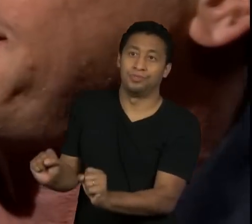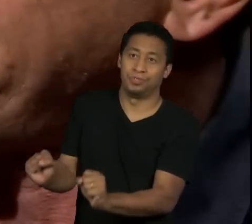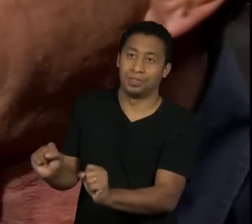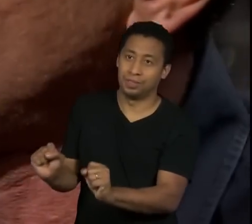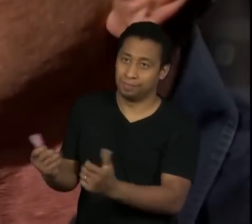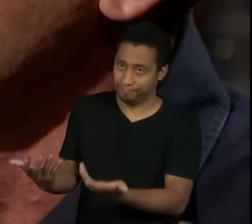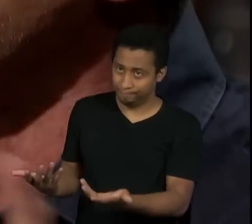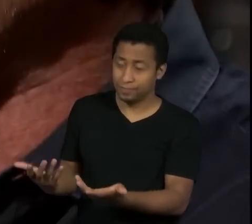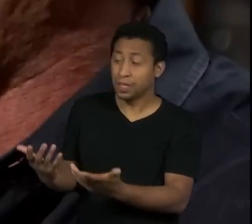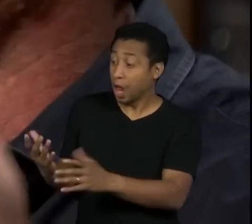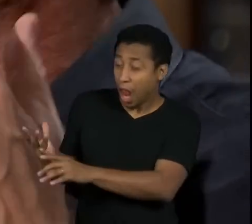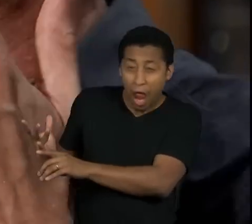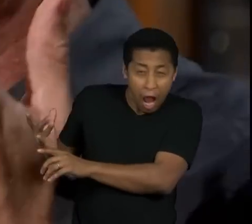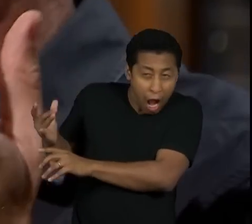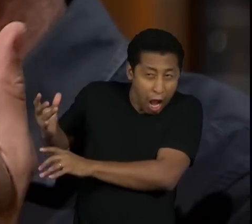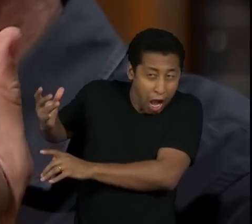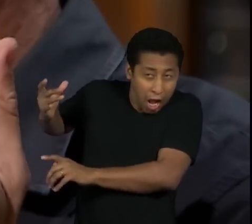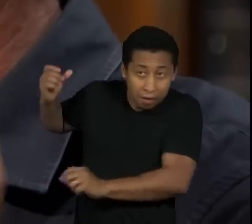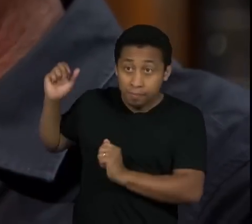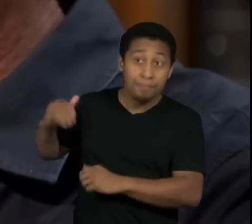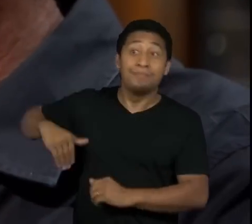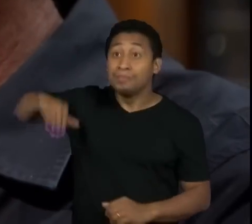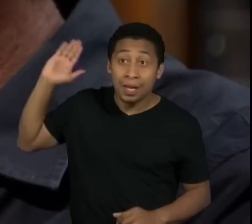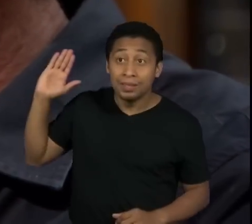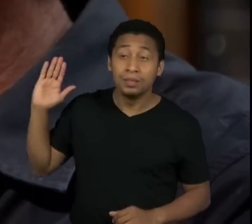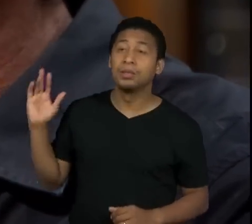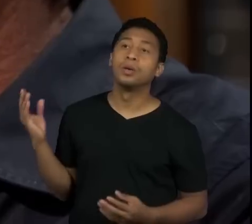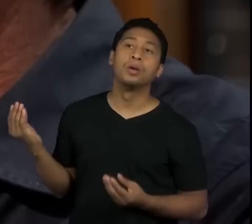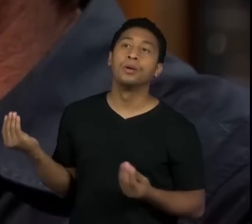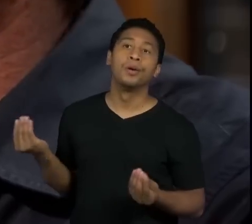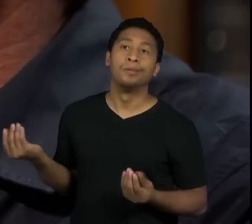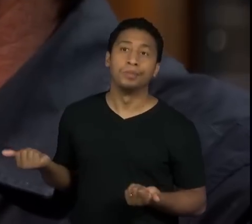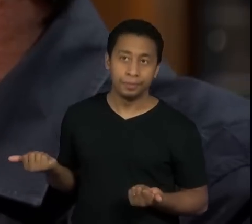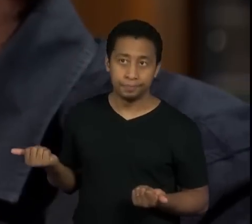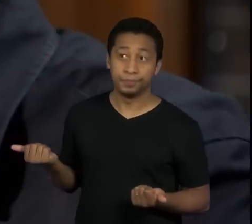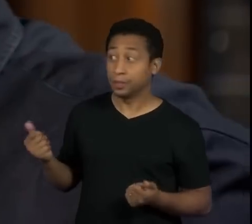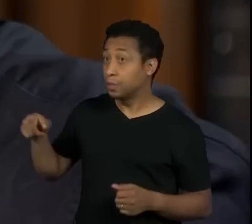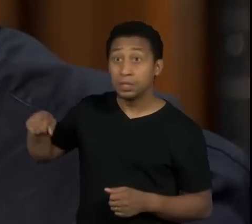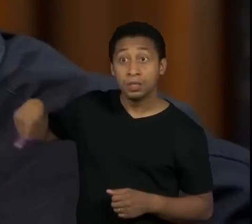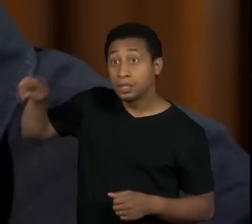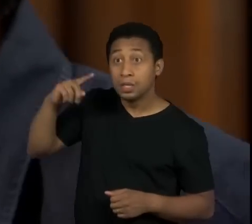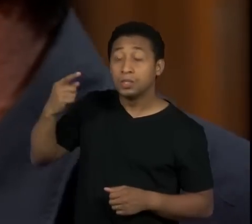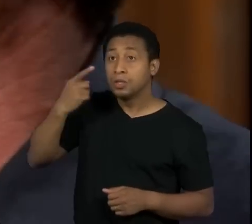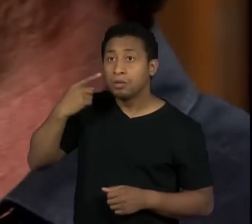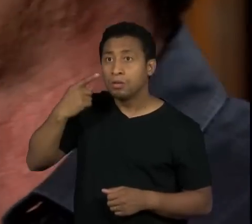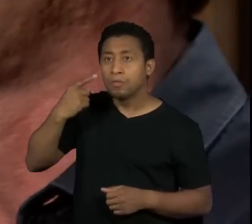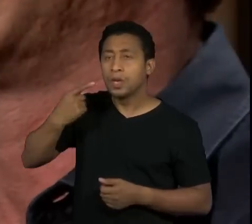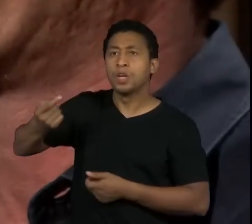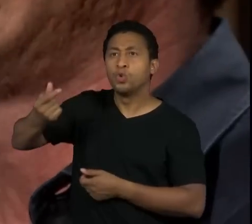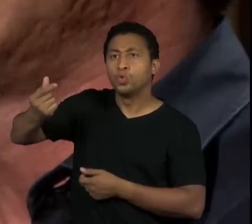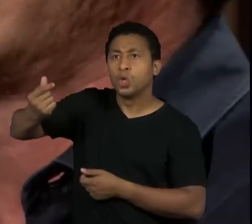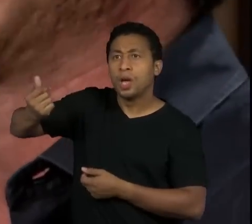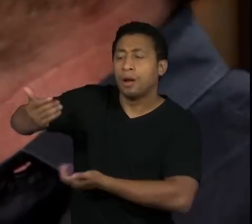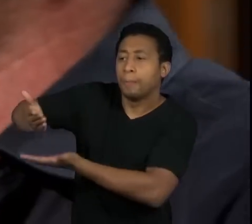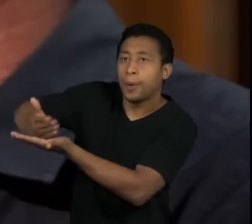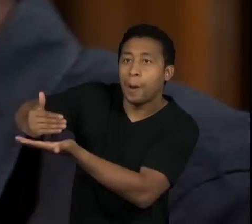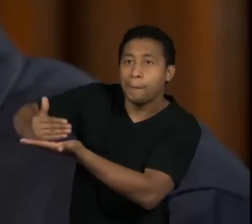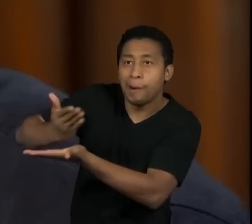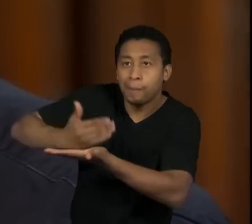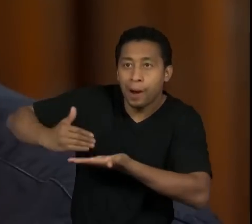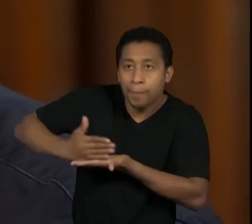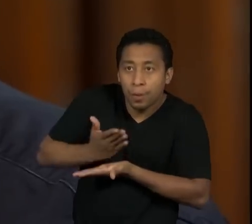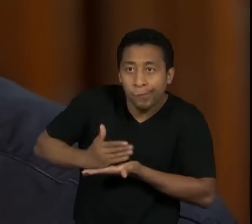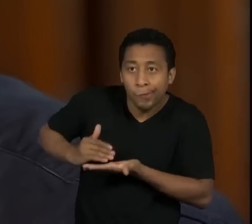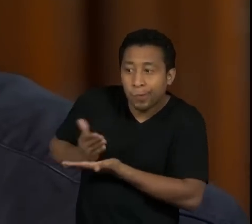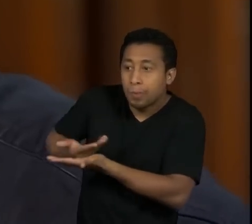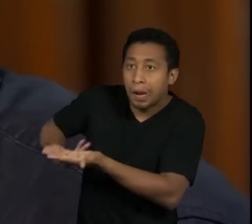mais dinheiro e, ao ver os recursos distribuídos de uma maneira mais